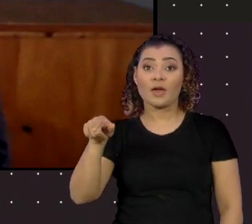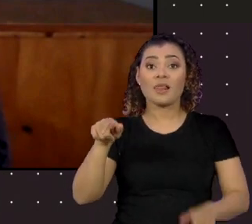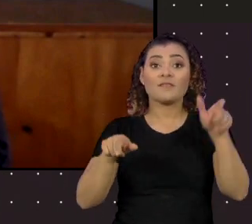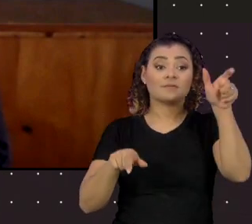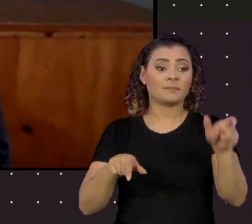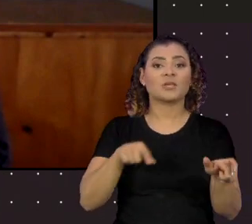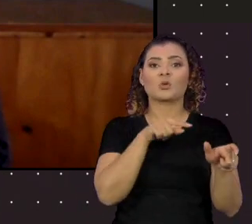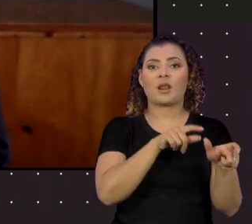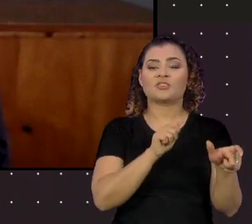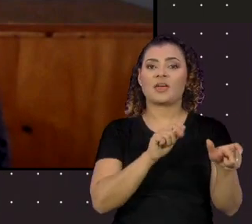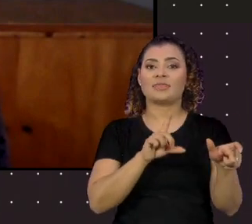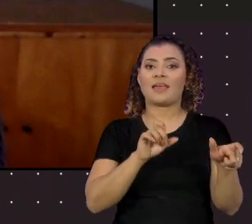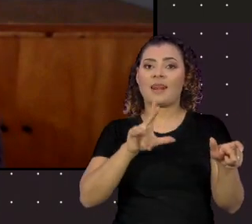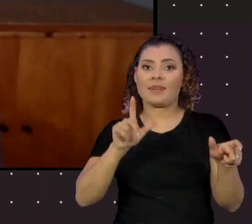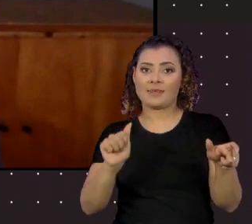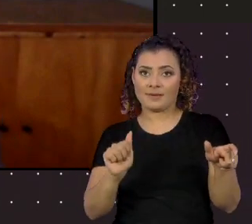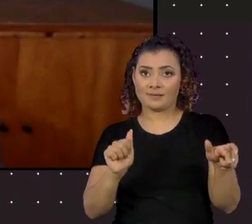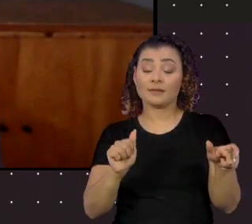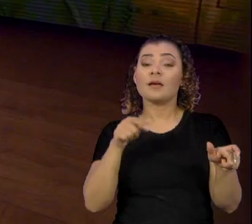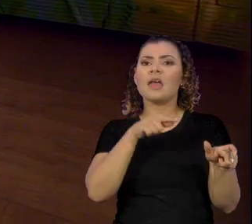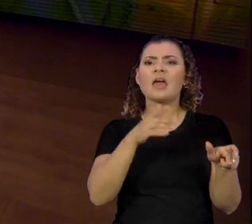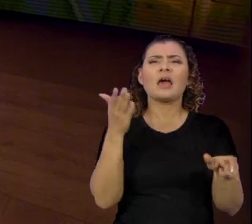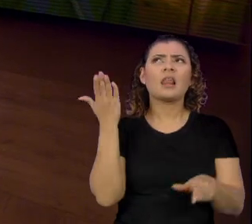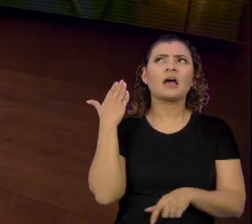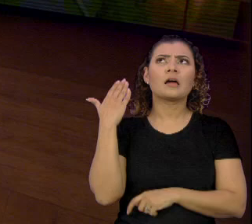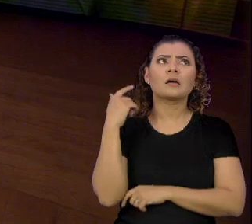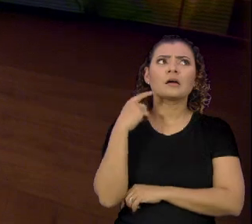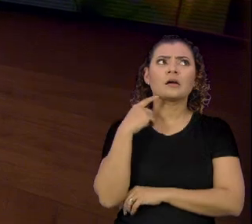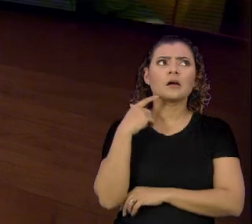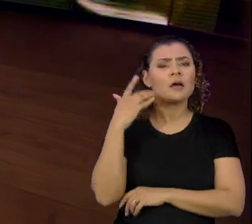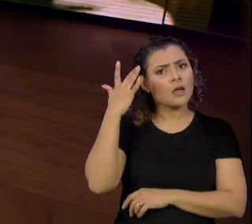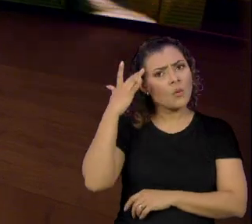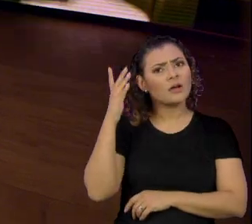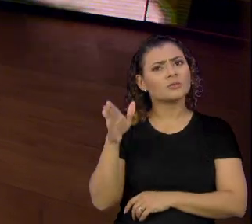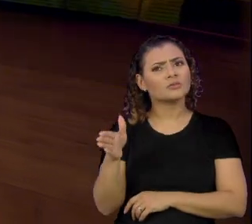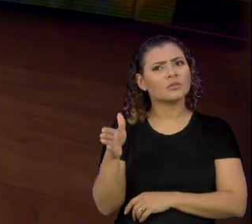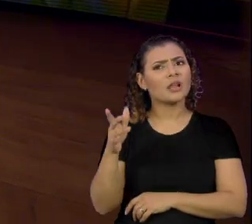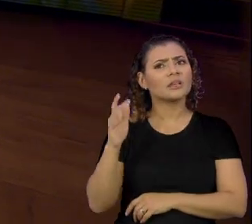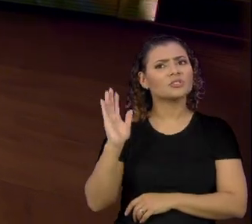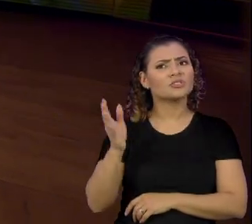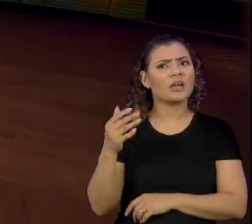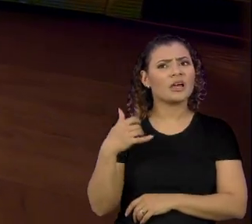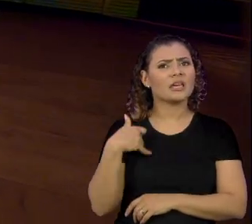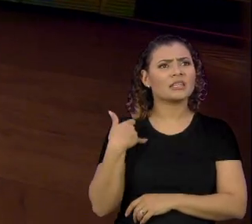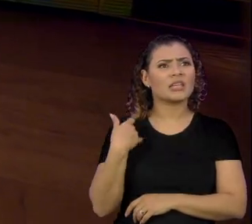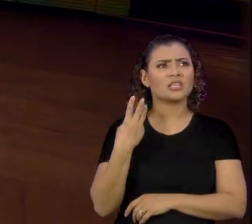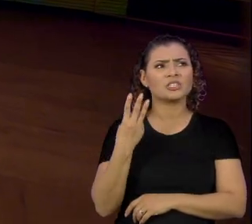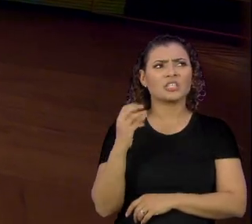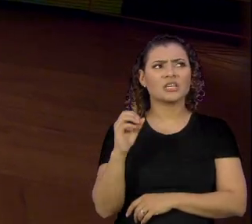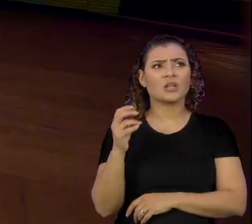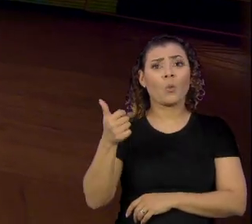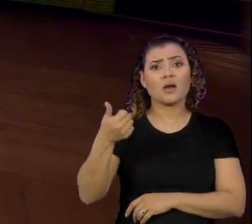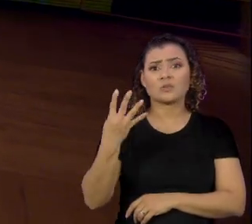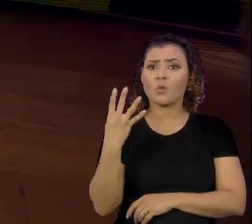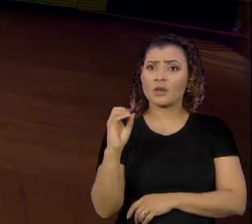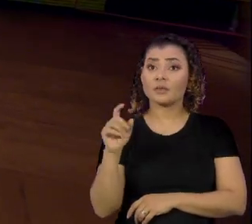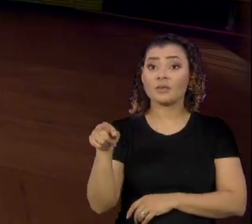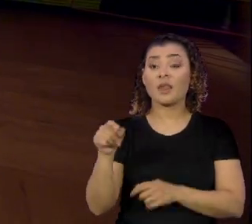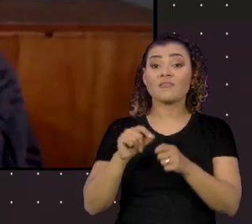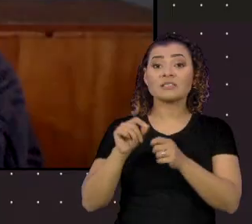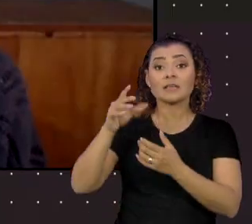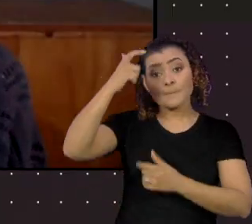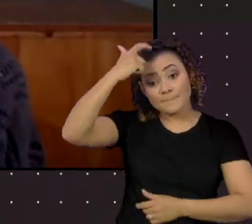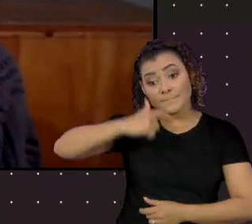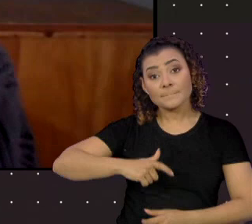ela ela devia ter... já devia ter uns 30 e tantos anos, quase 40 anos, e ela fazia uma